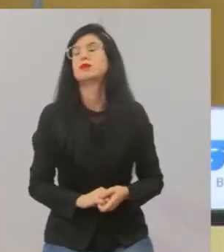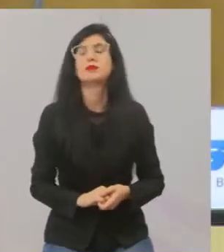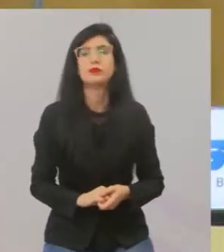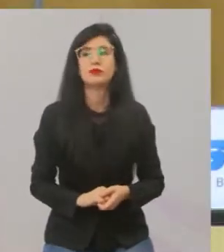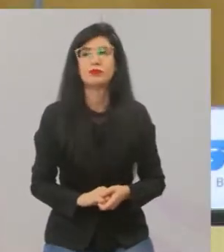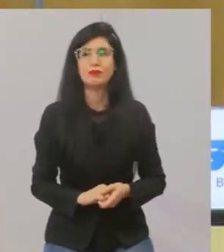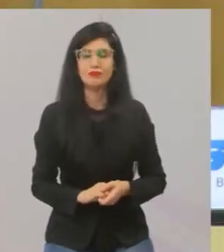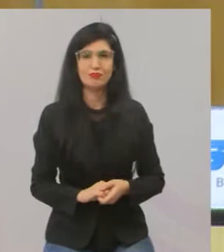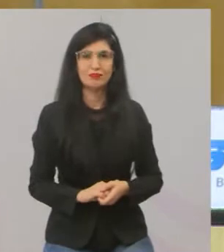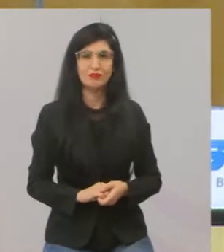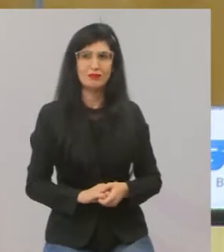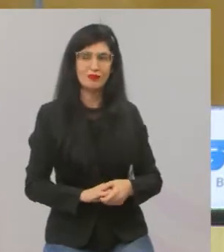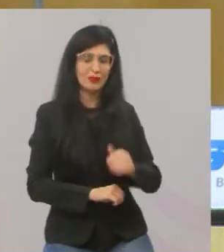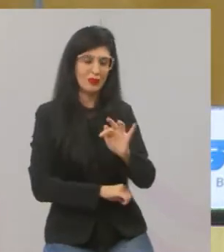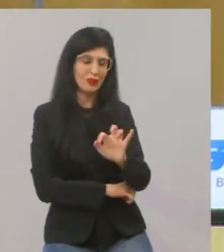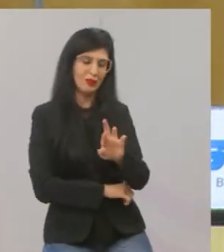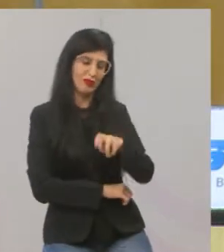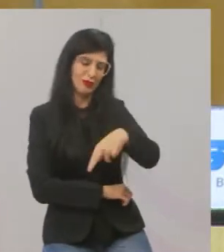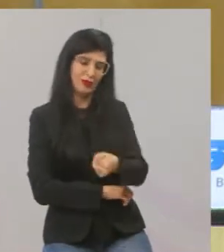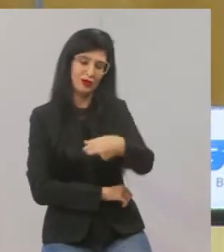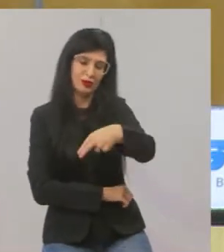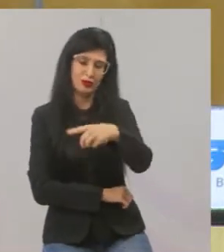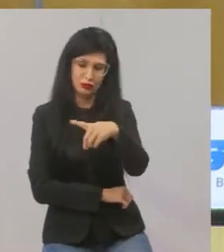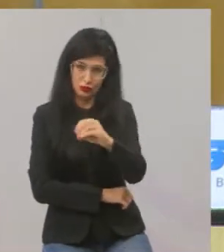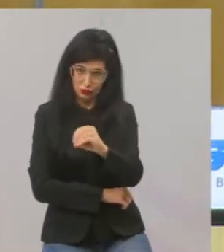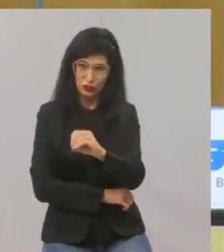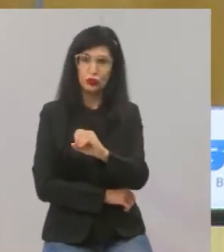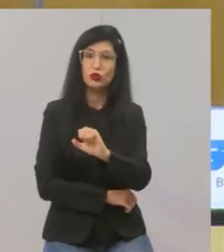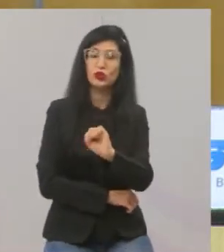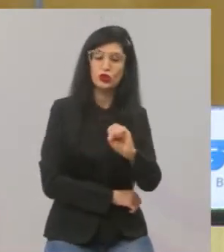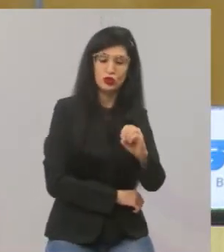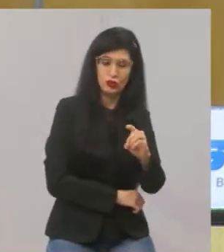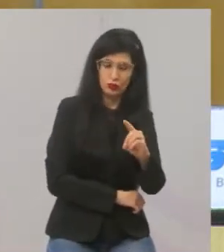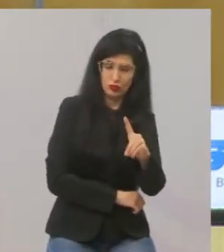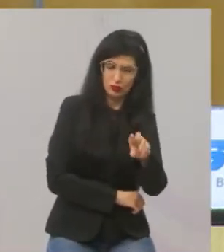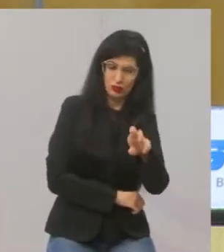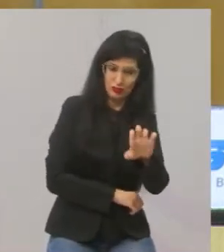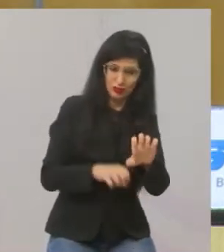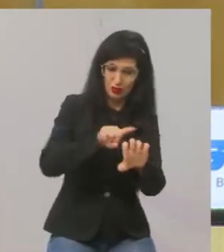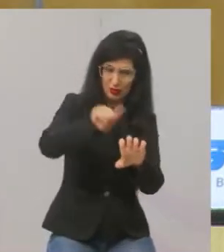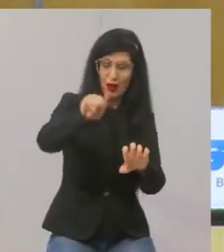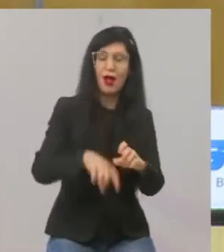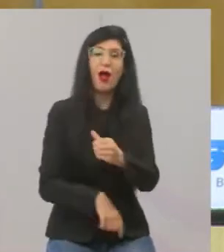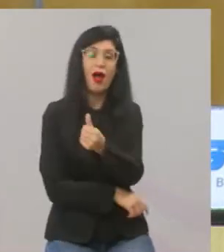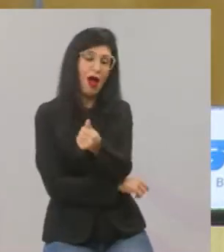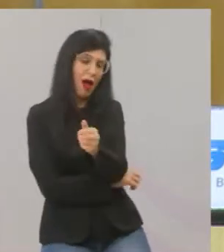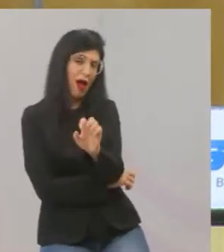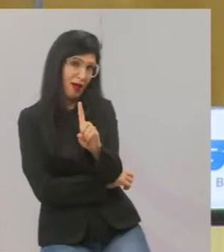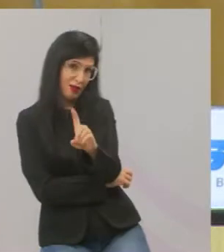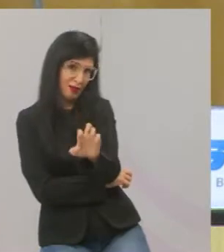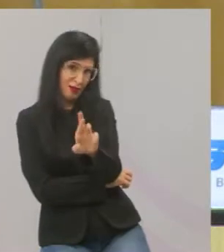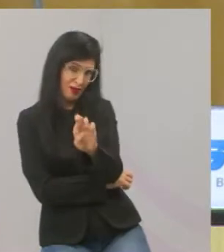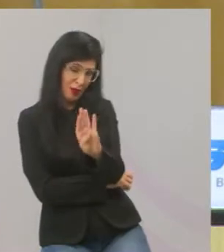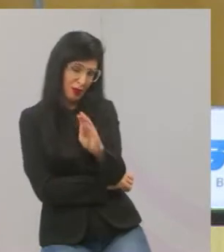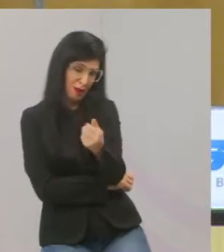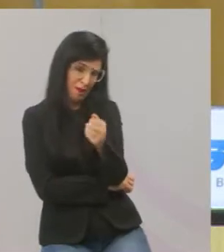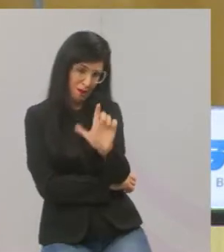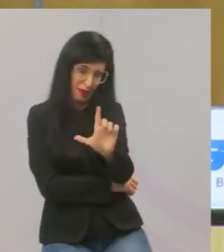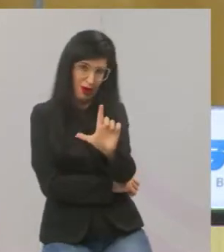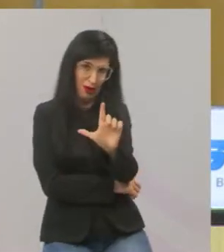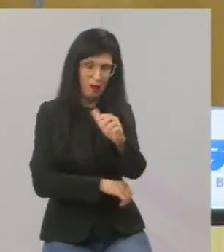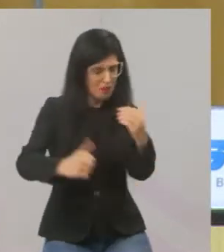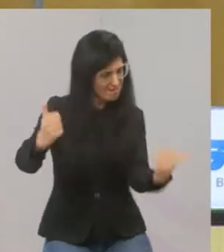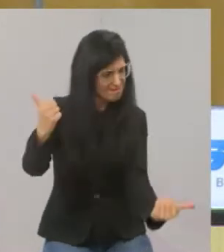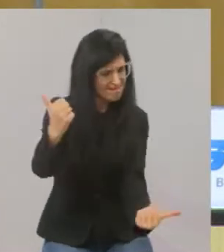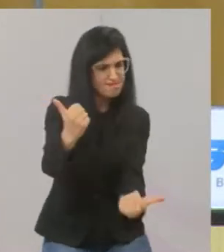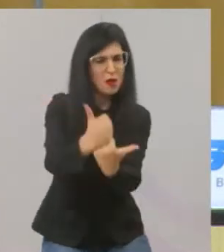do senhor Fernando Sodré, mais conhecido por Aderbal Sodré, como o chamarei doravante, que hoje